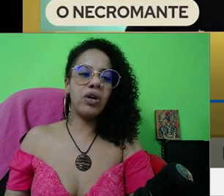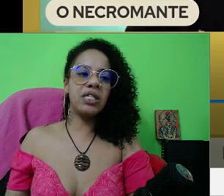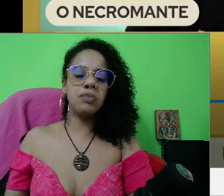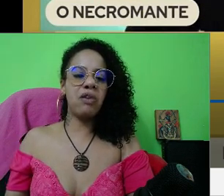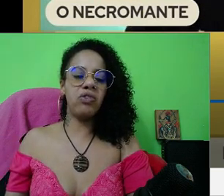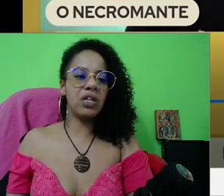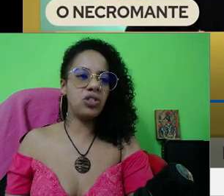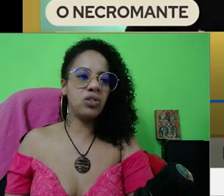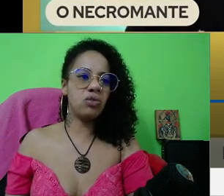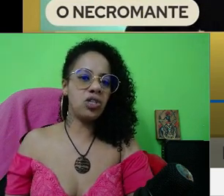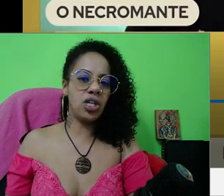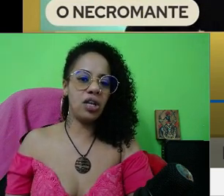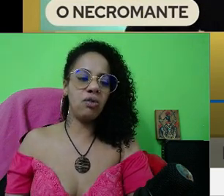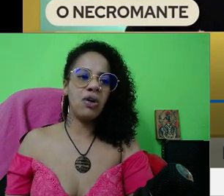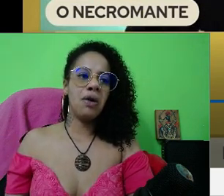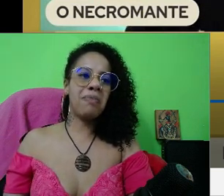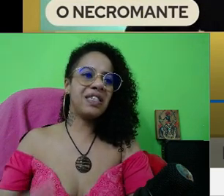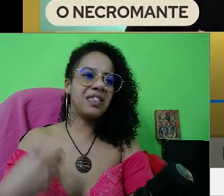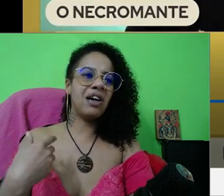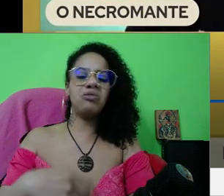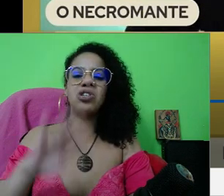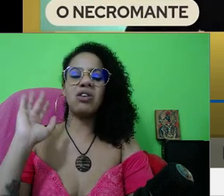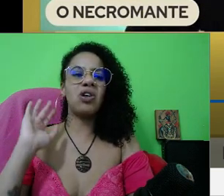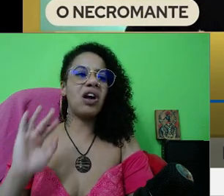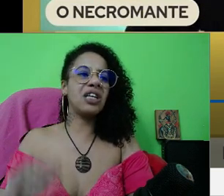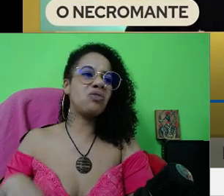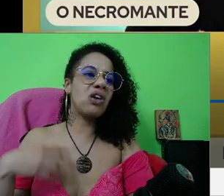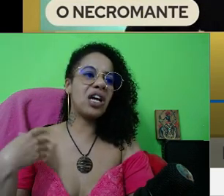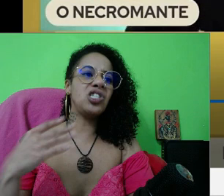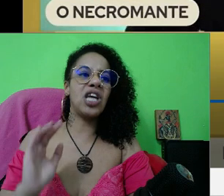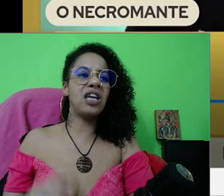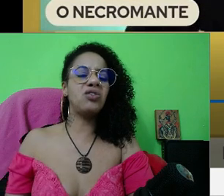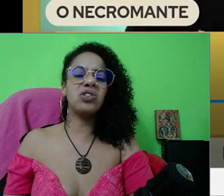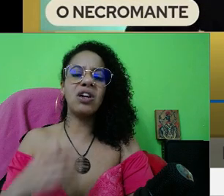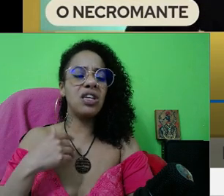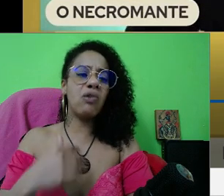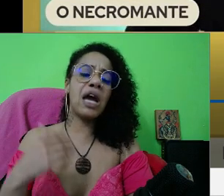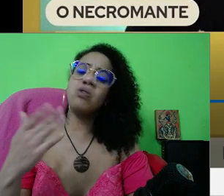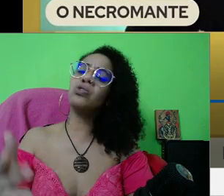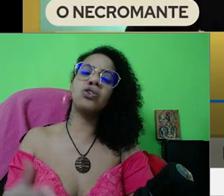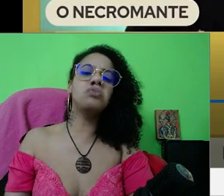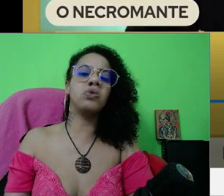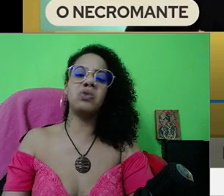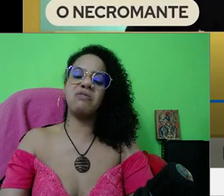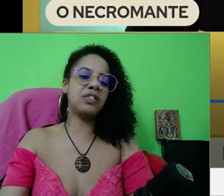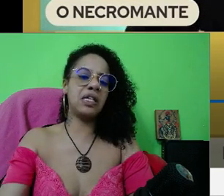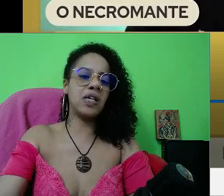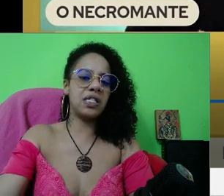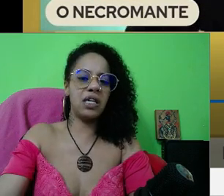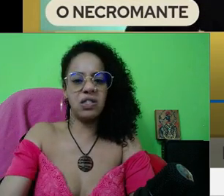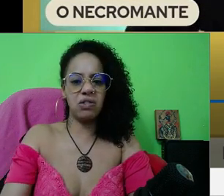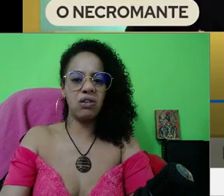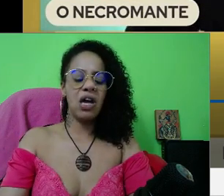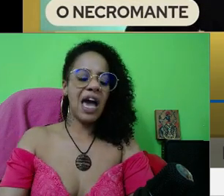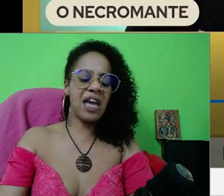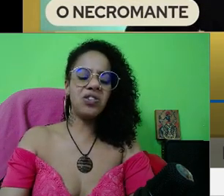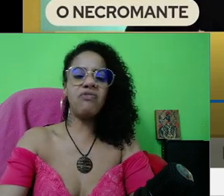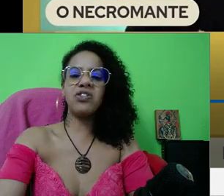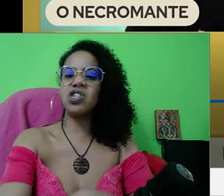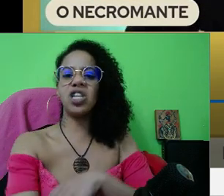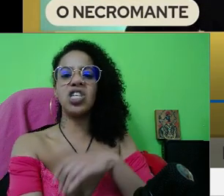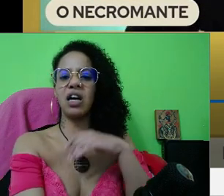ali nas coisas para ver o que é discutido mas não já coloca de qualquer jeito só que não é com todo mundo que vocês fazem isso